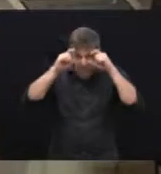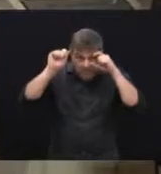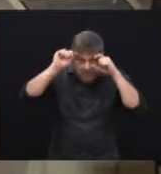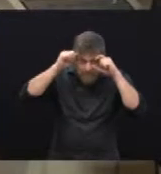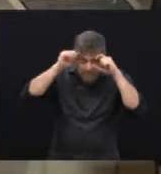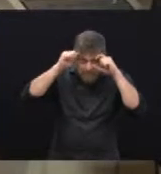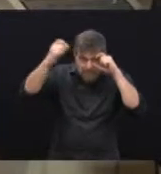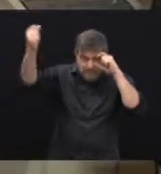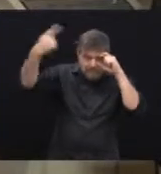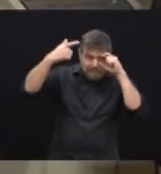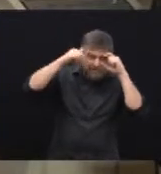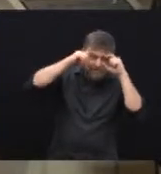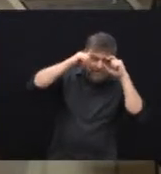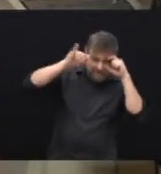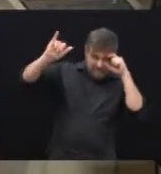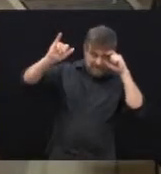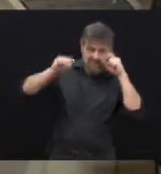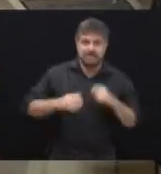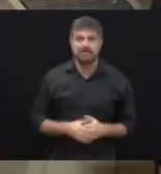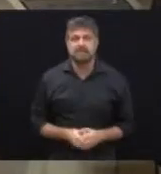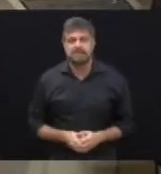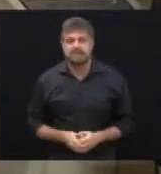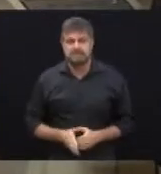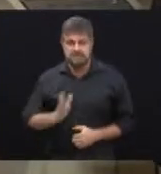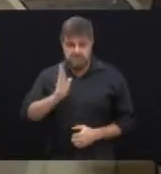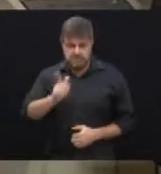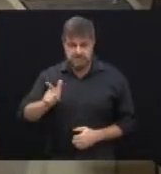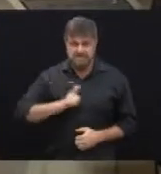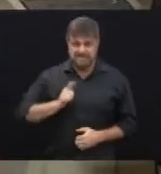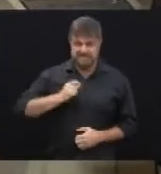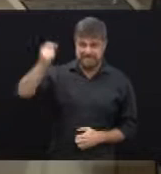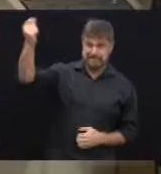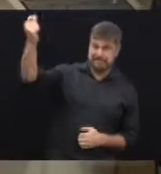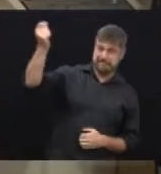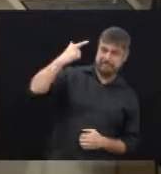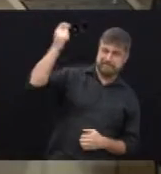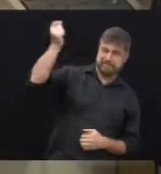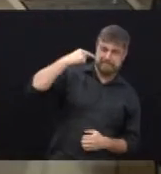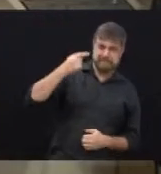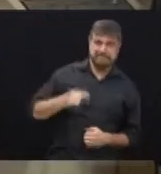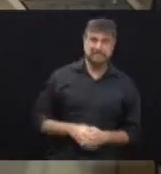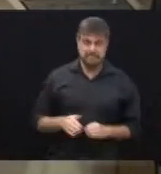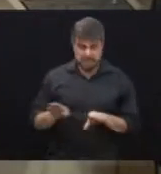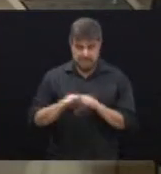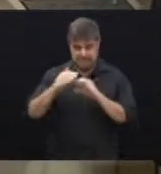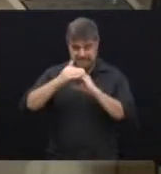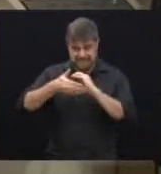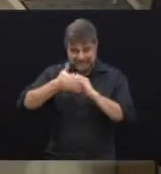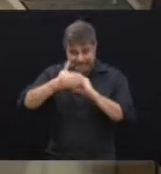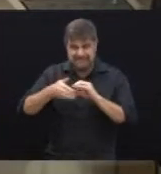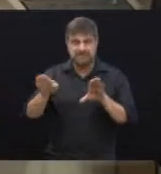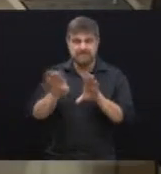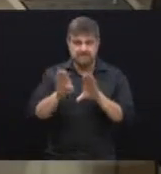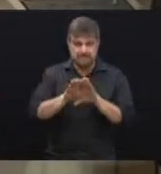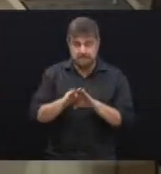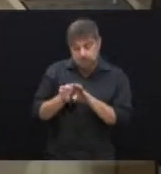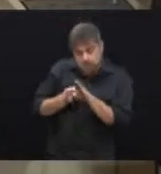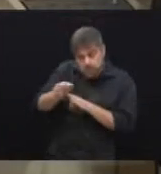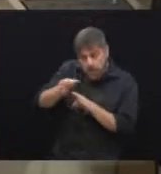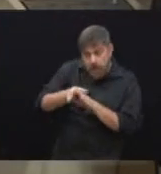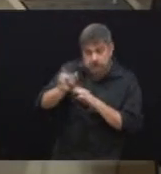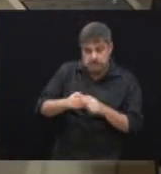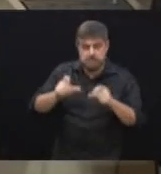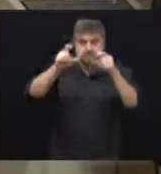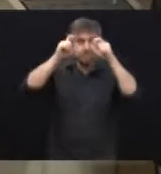Óculos de sol é uma grande prevenção, assim. Então, já que o ultravioleta é um fator importante no aparecimento da catarata, e a